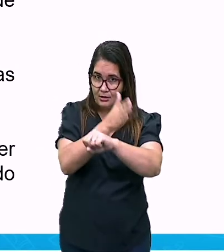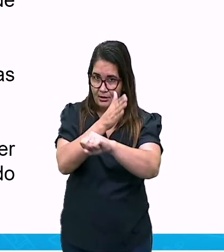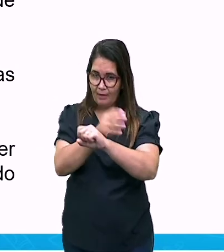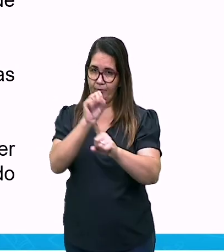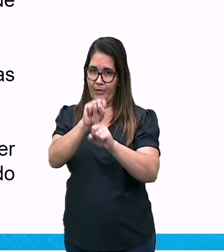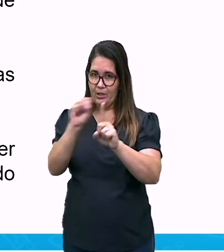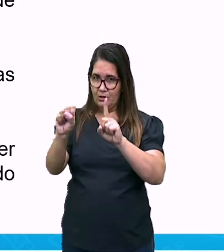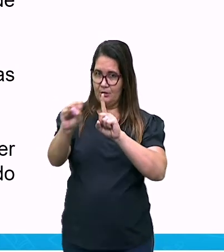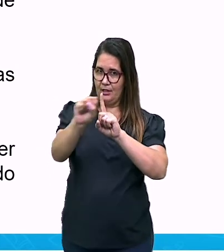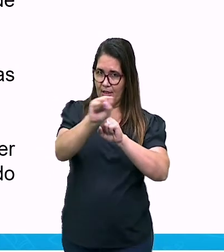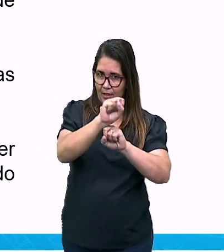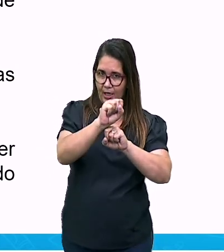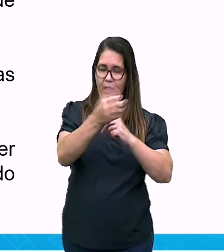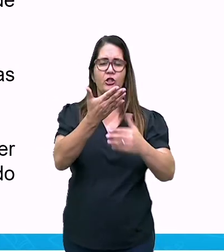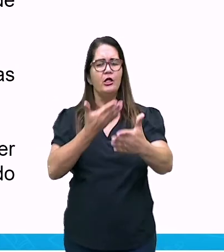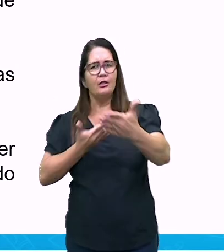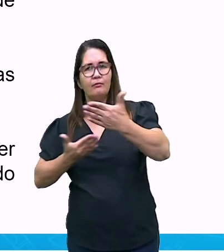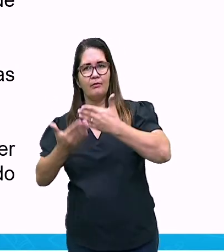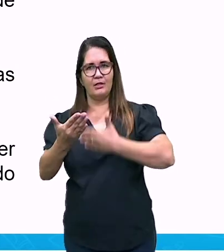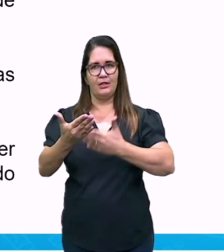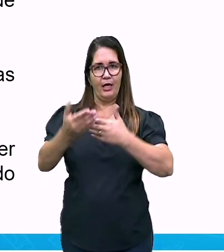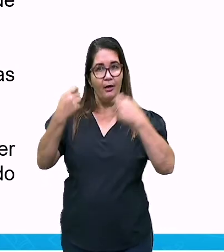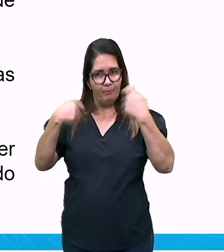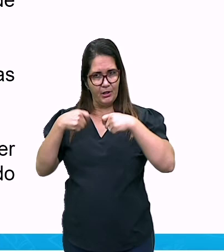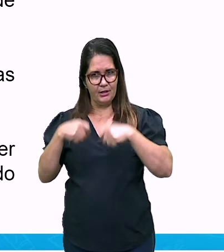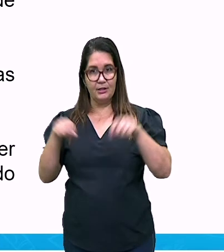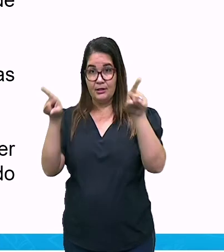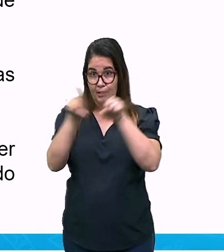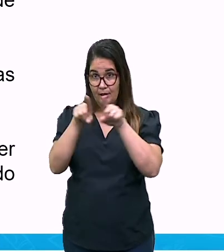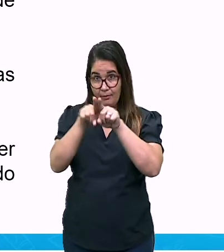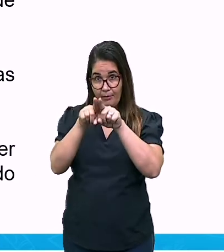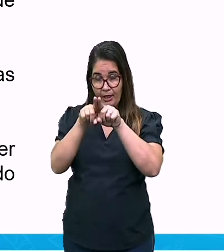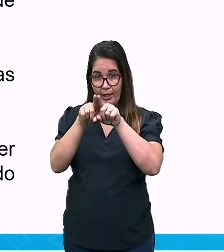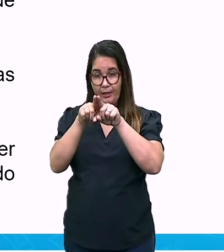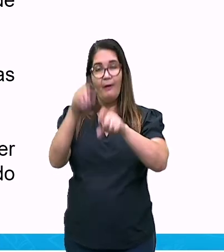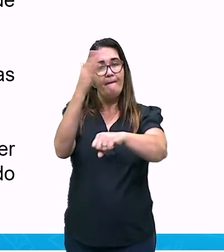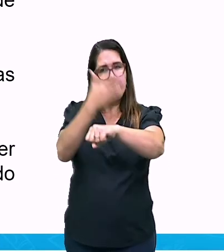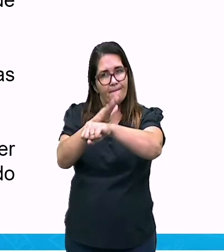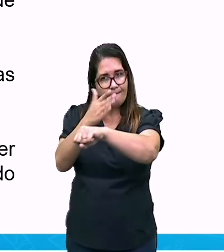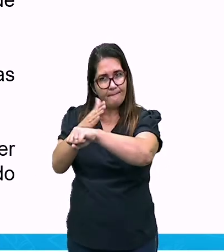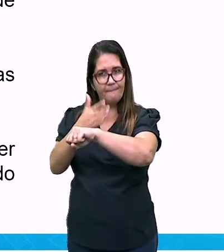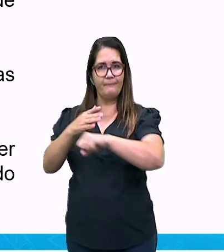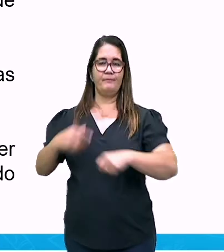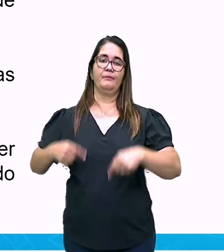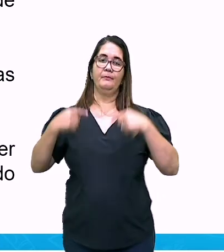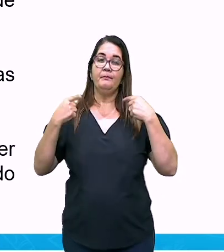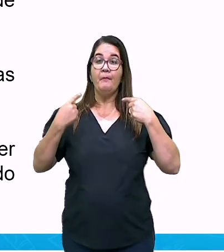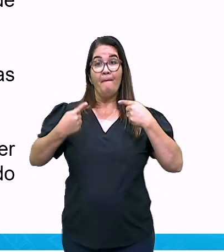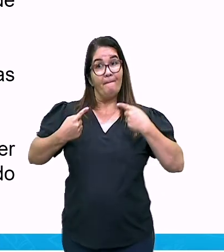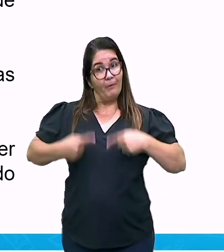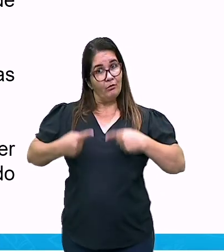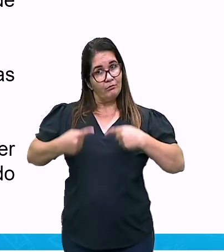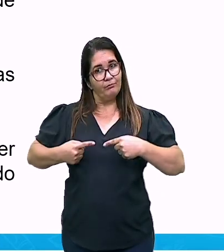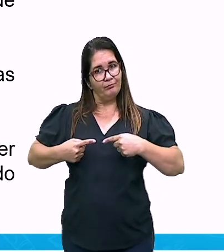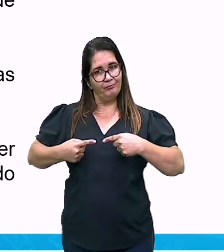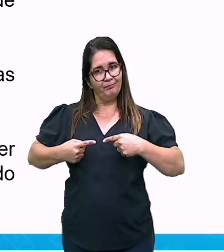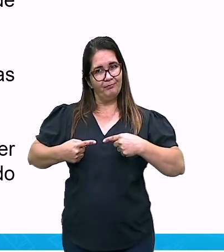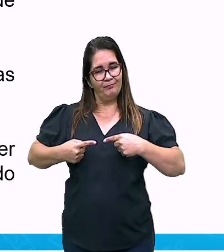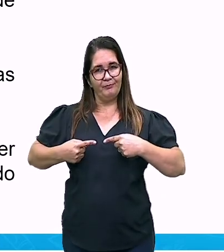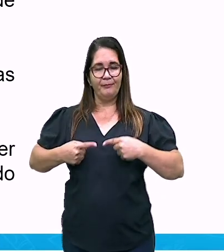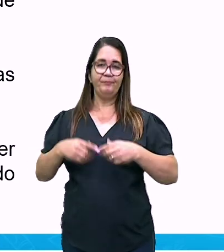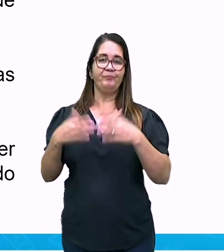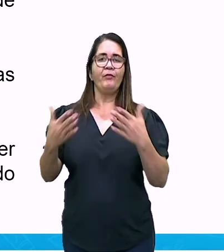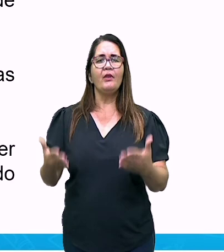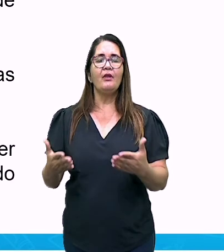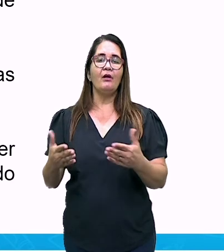em coletividade é fazer política. Questão 4. Marque a opção que explica o que